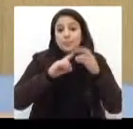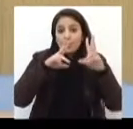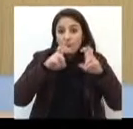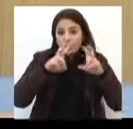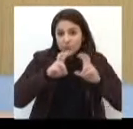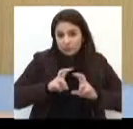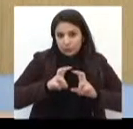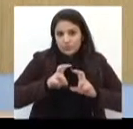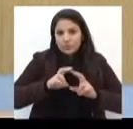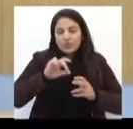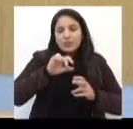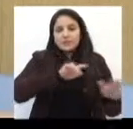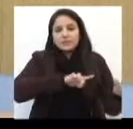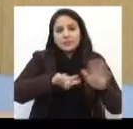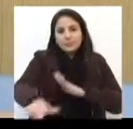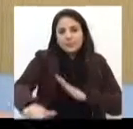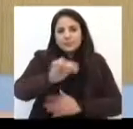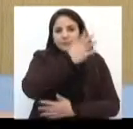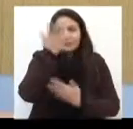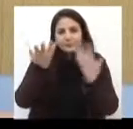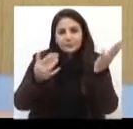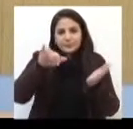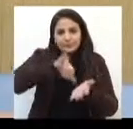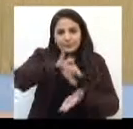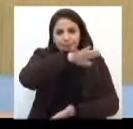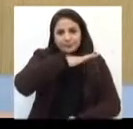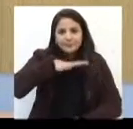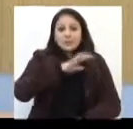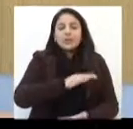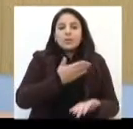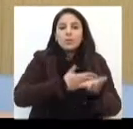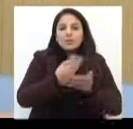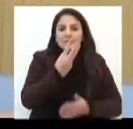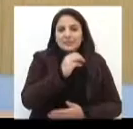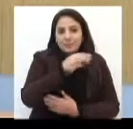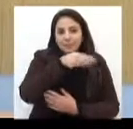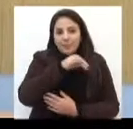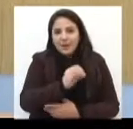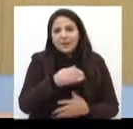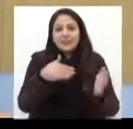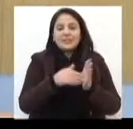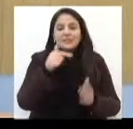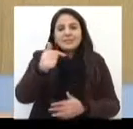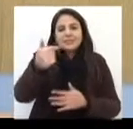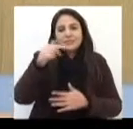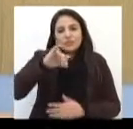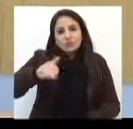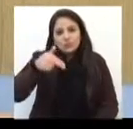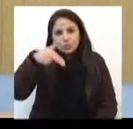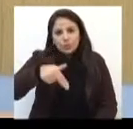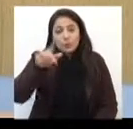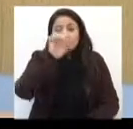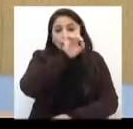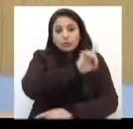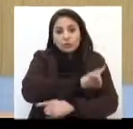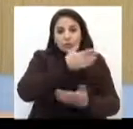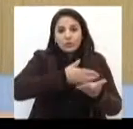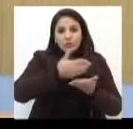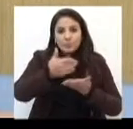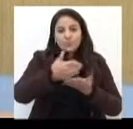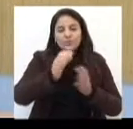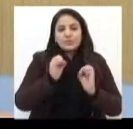Ambiente. As atividades iniciaram em 30 de maio e seguem até o dia 7 de junho, data em que se comemora o